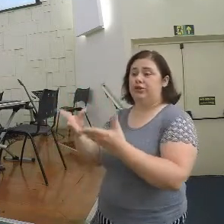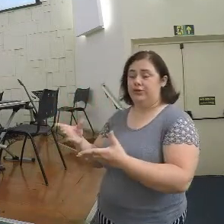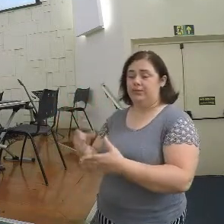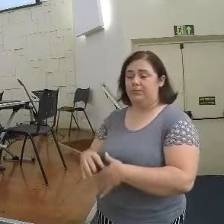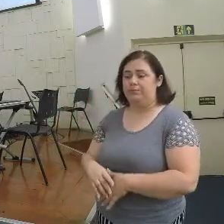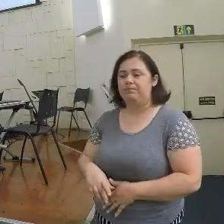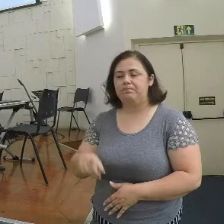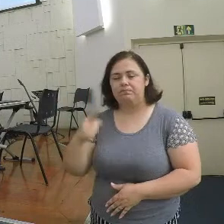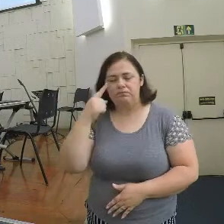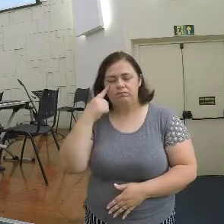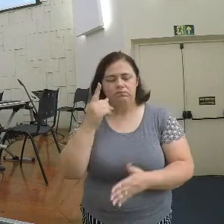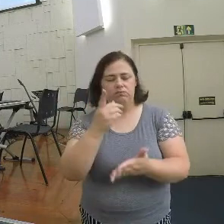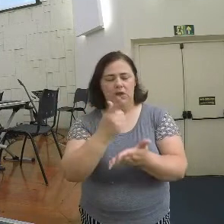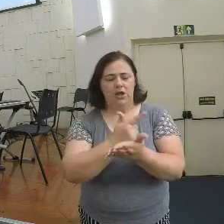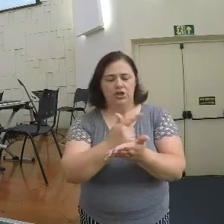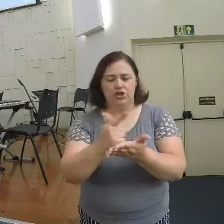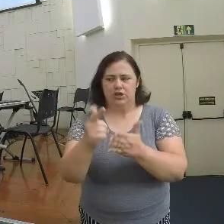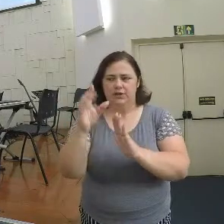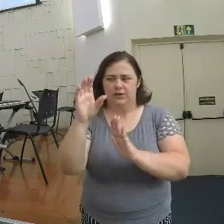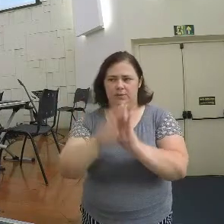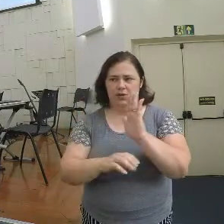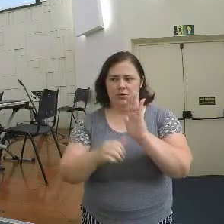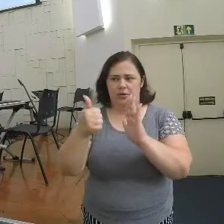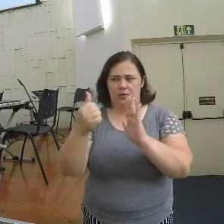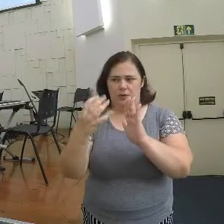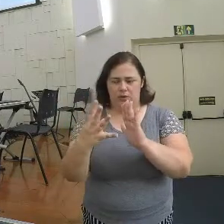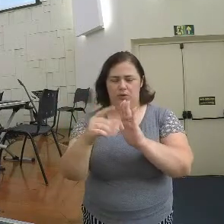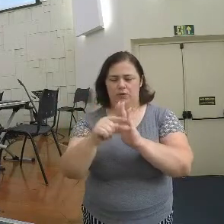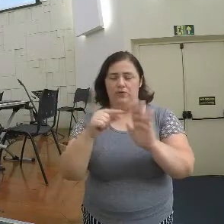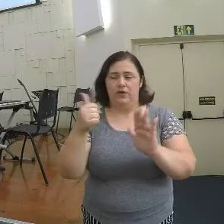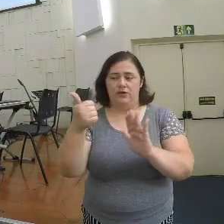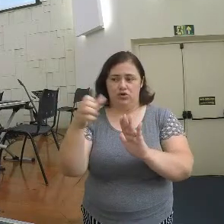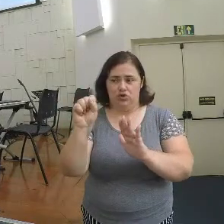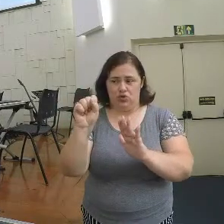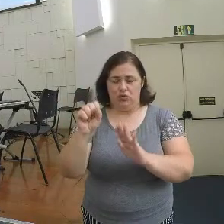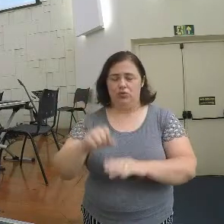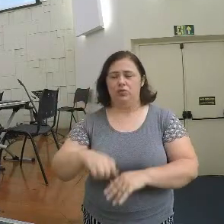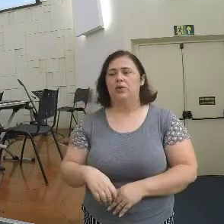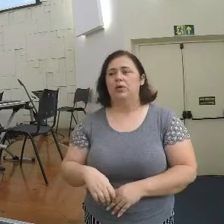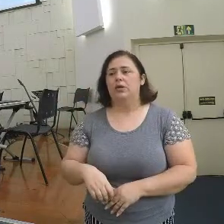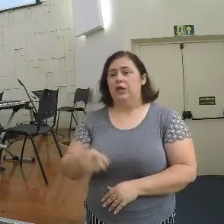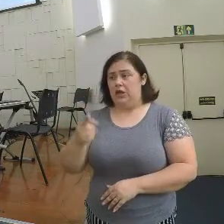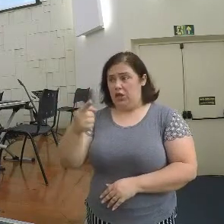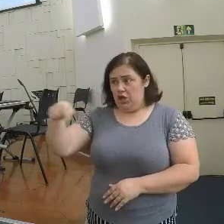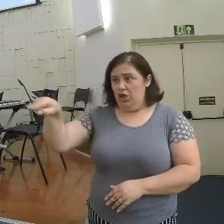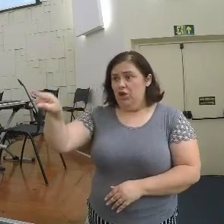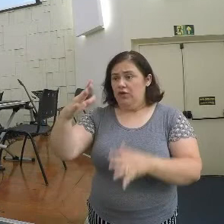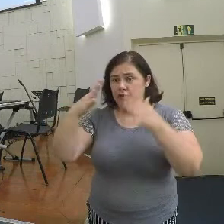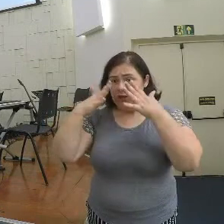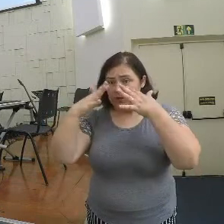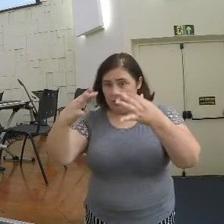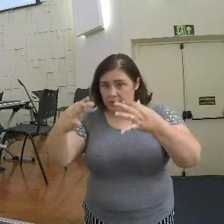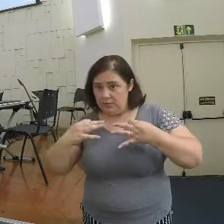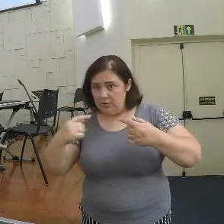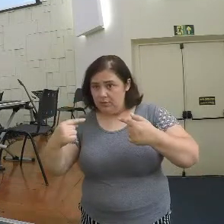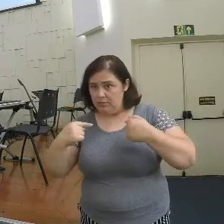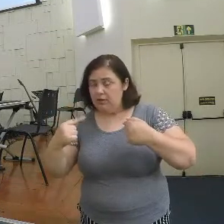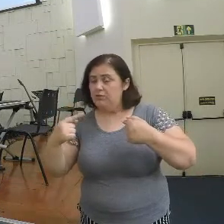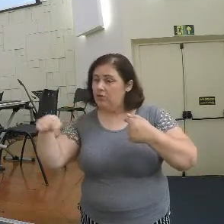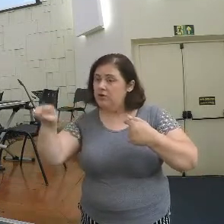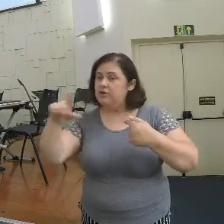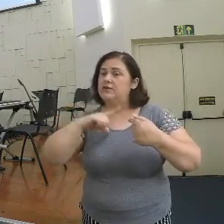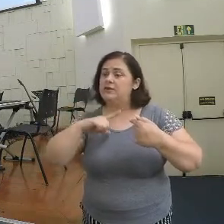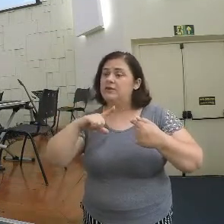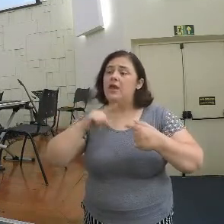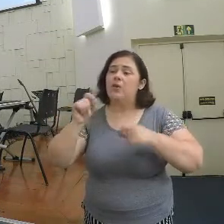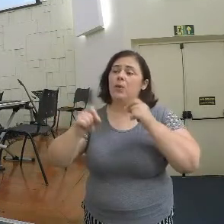Gênesis capítulo 14, a partir do verso 18. E se você nessa manhã me ouve, você está tendo a alegria de ouvir a